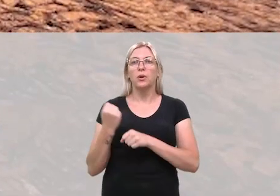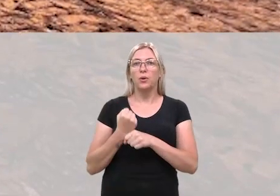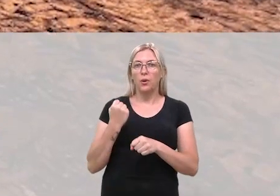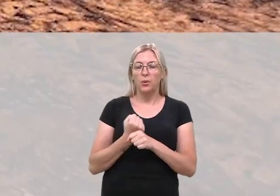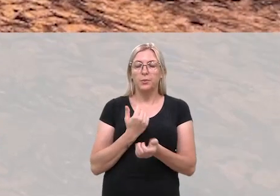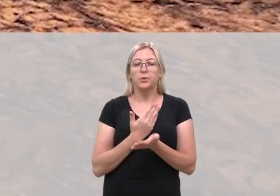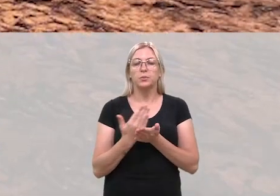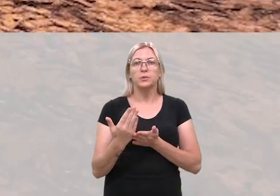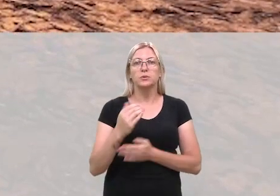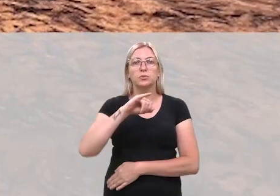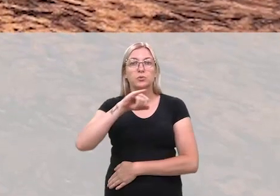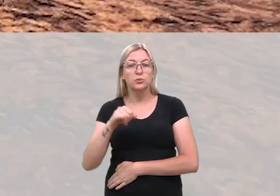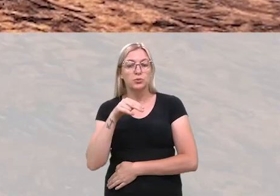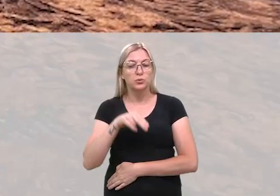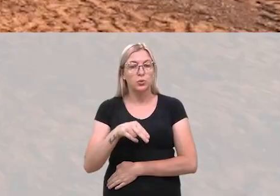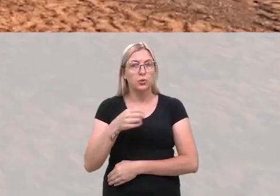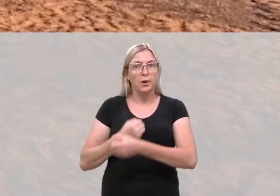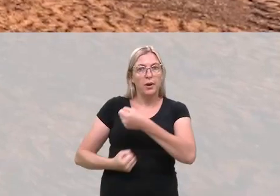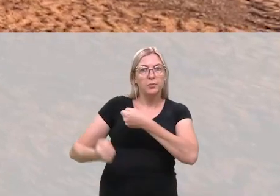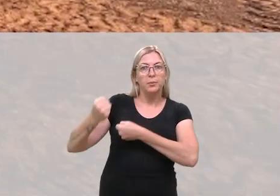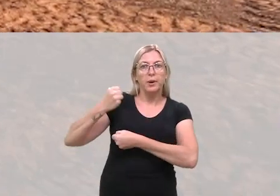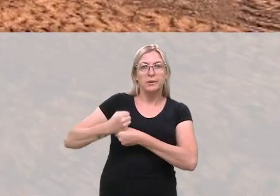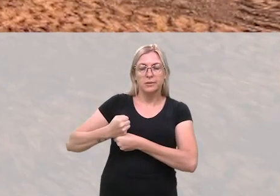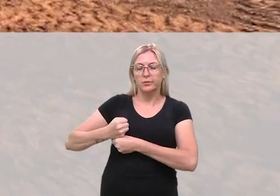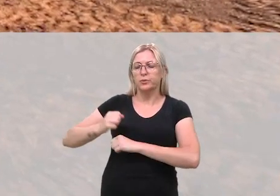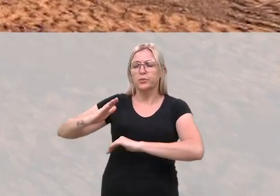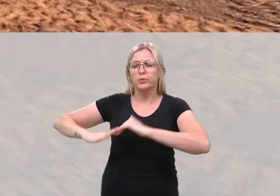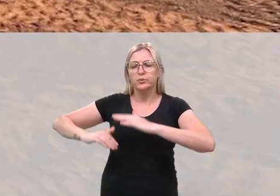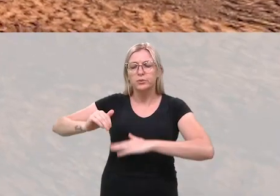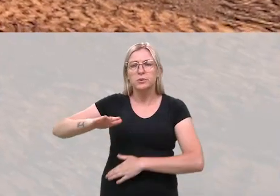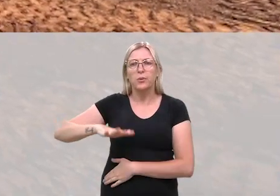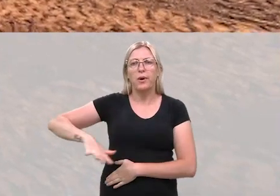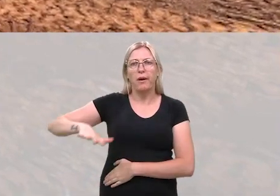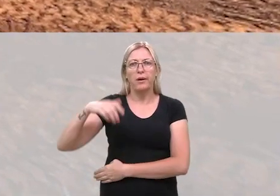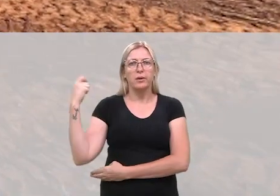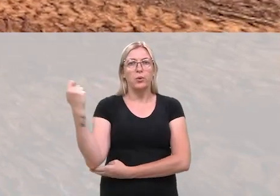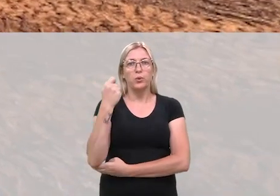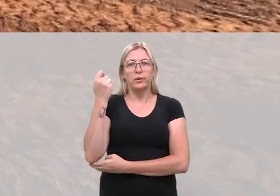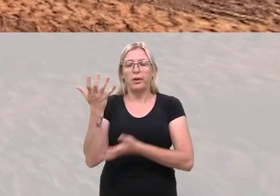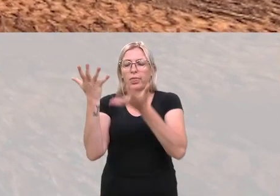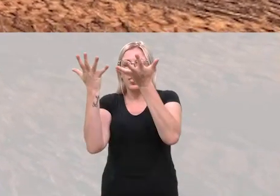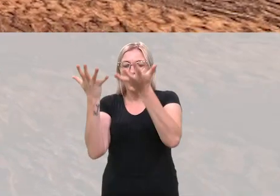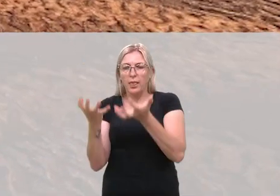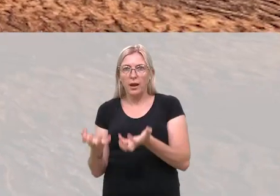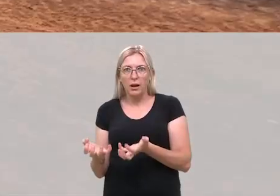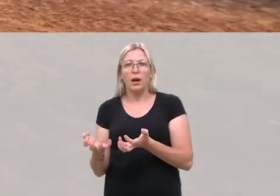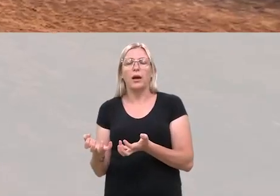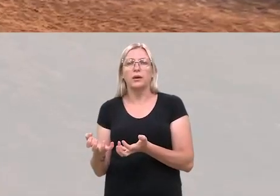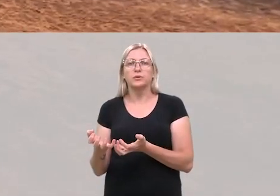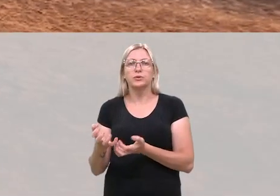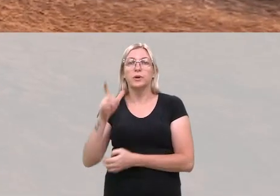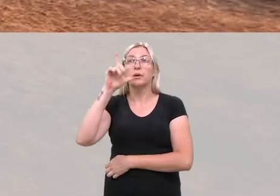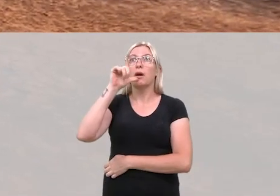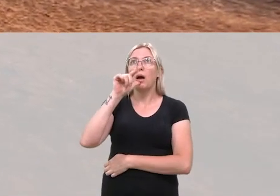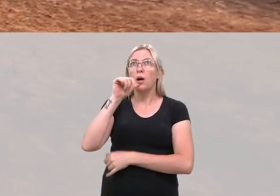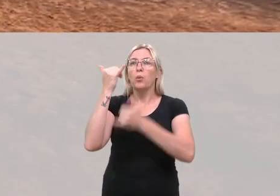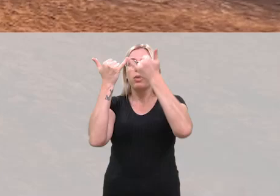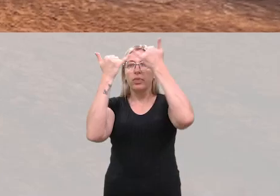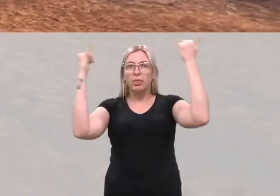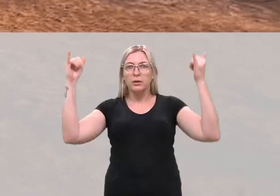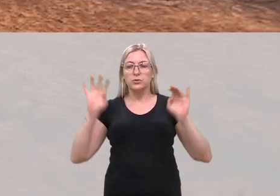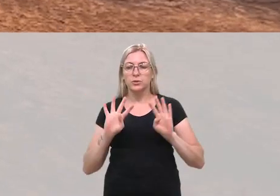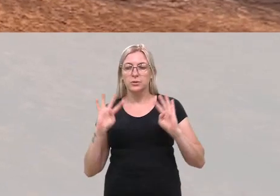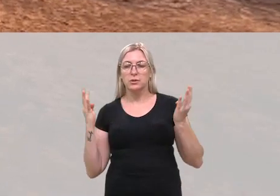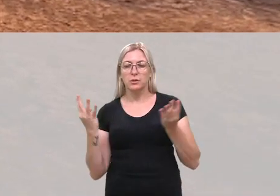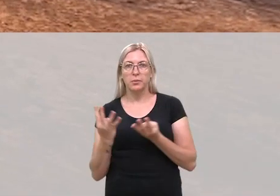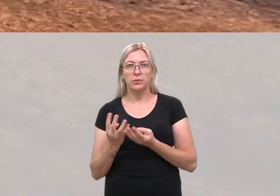A obra iniciou em junho do ano passado, com a construção da pista de rodeio, drenagem, redes de água e de energia elétrica e